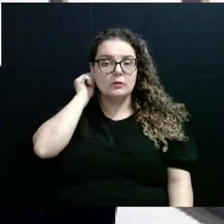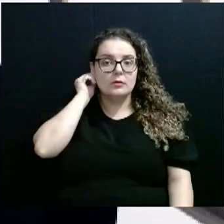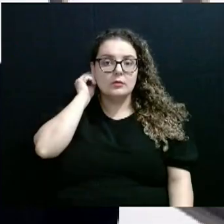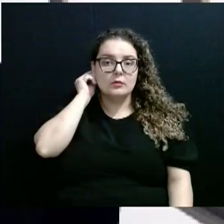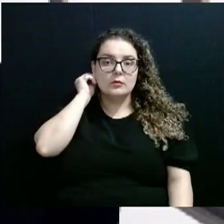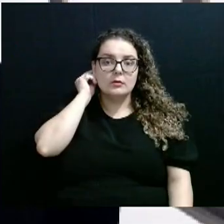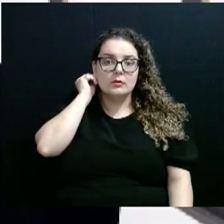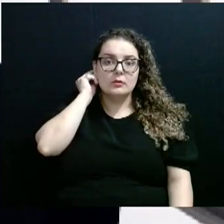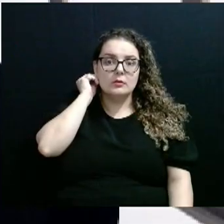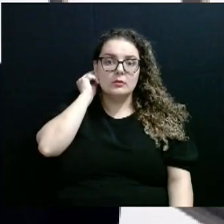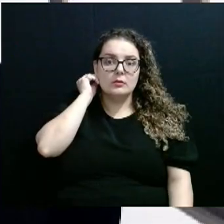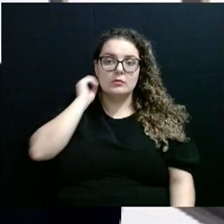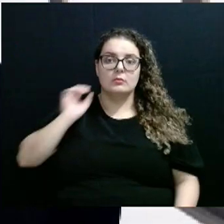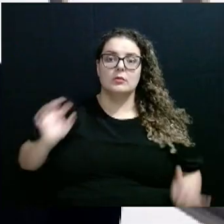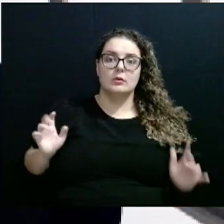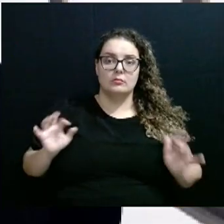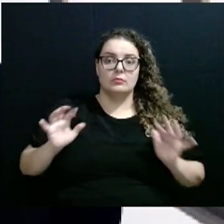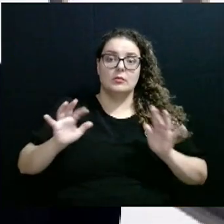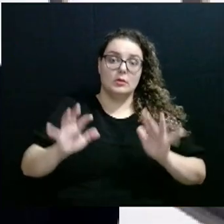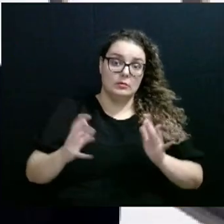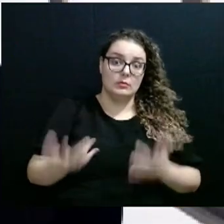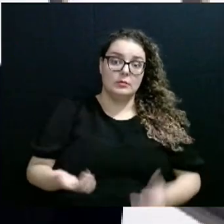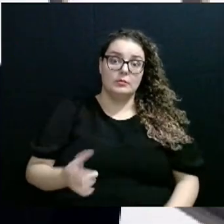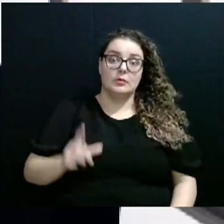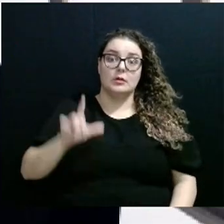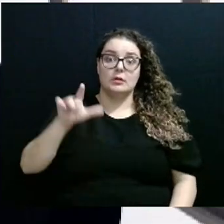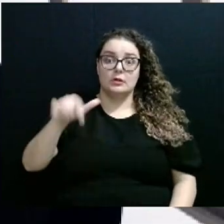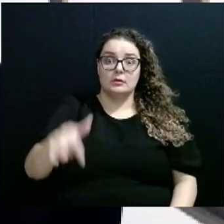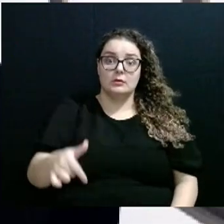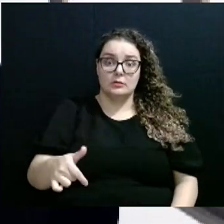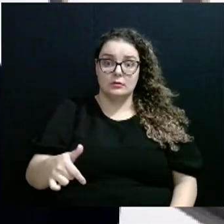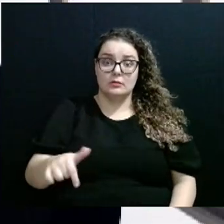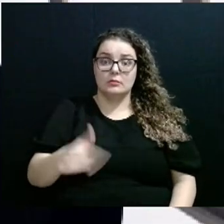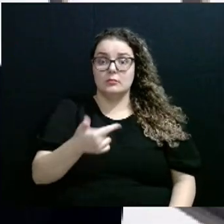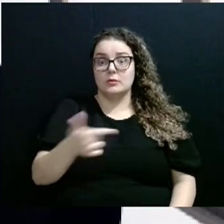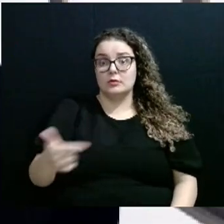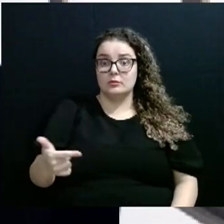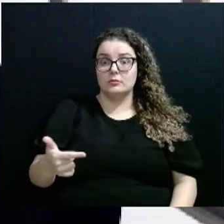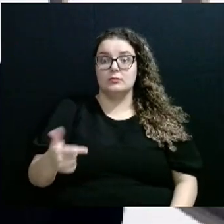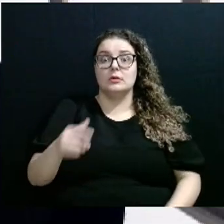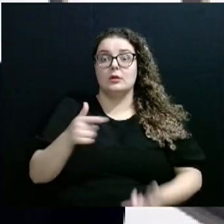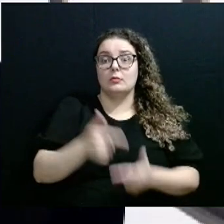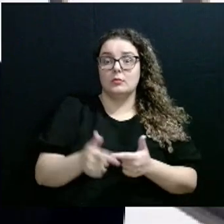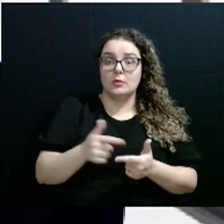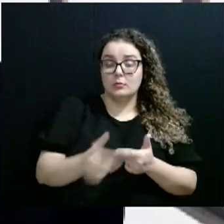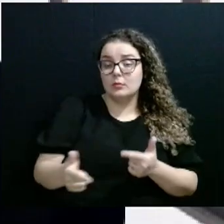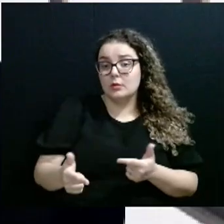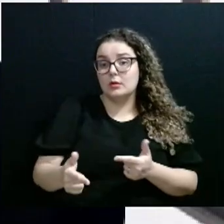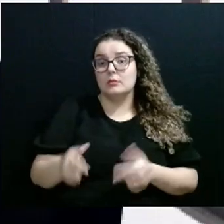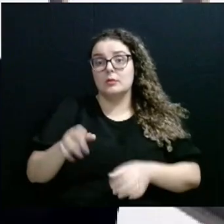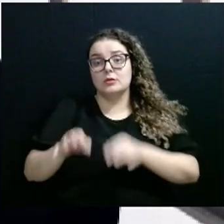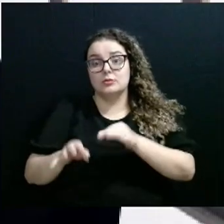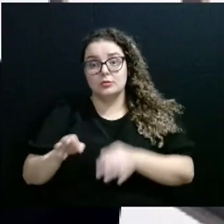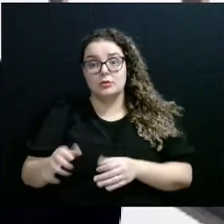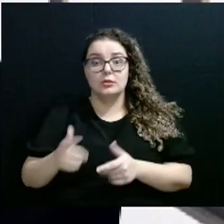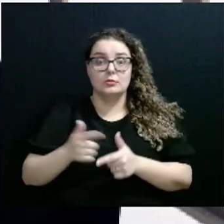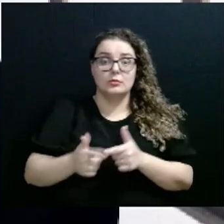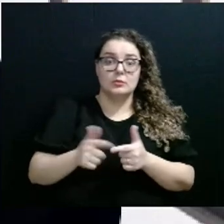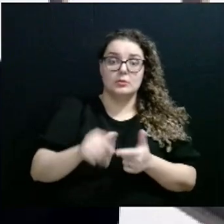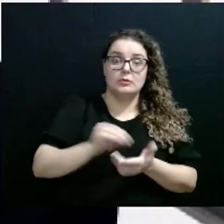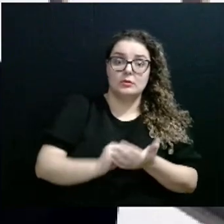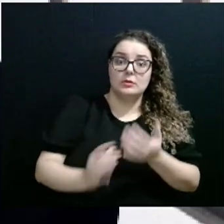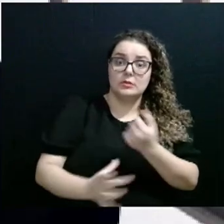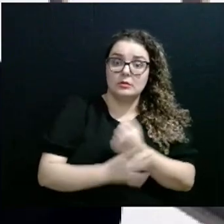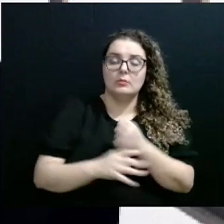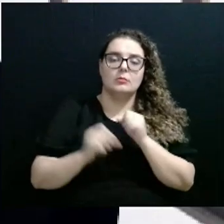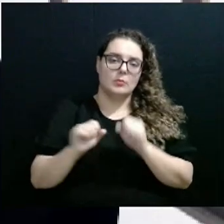coisas, depois, elas não causem insegurança, não tenham problemas. Então, assim, pode acontecer, sim, de